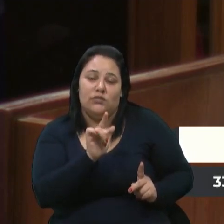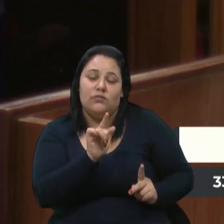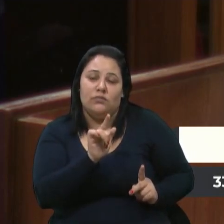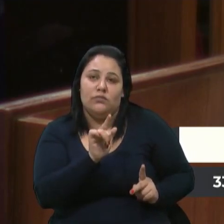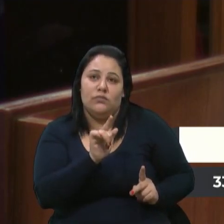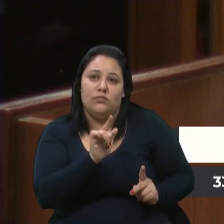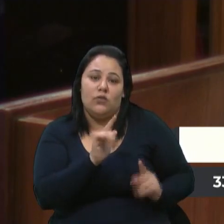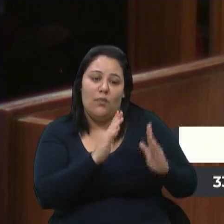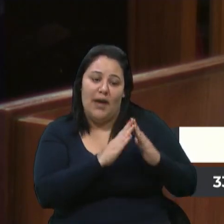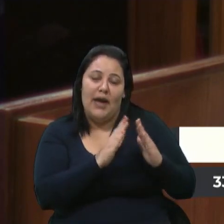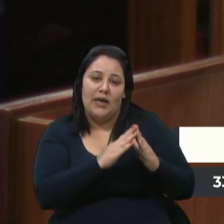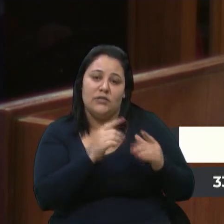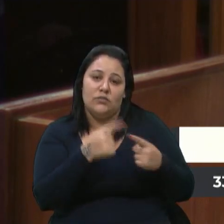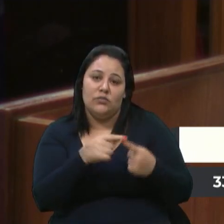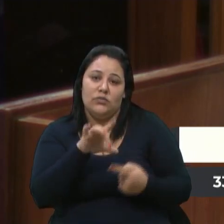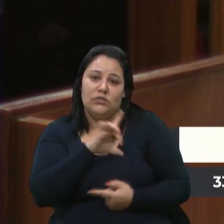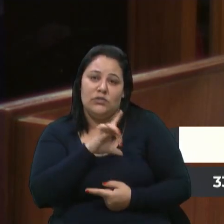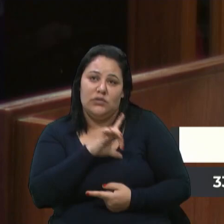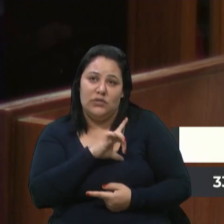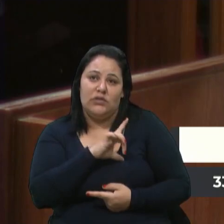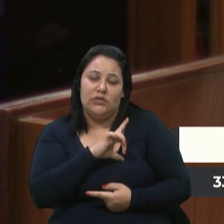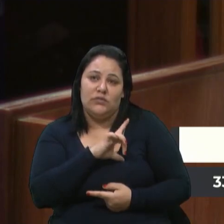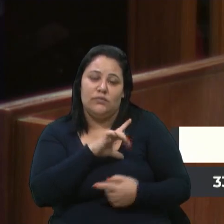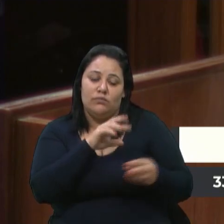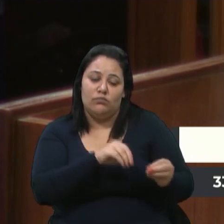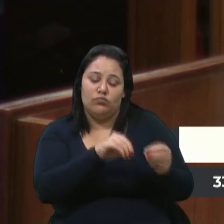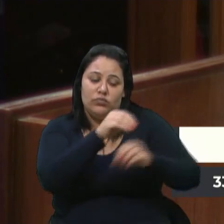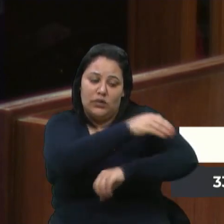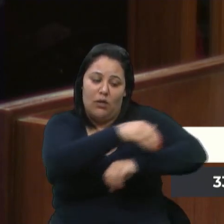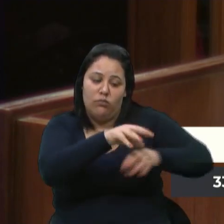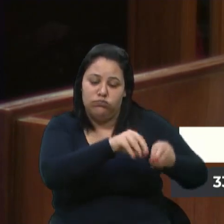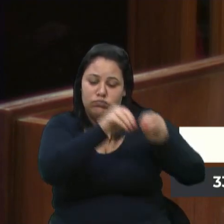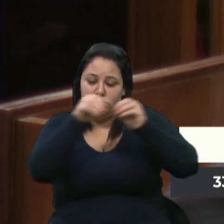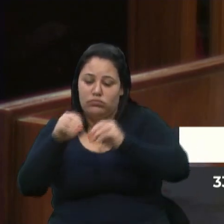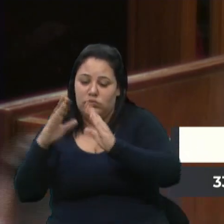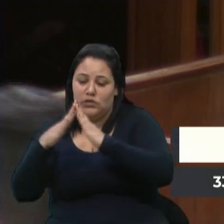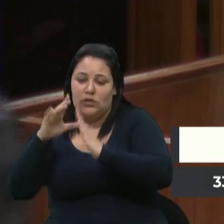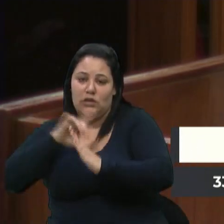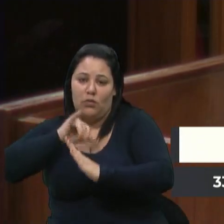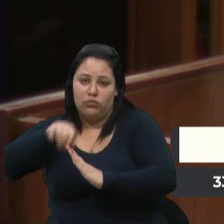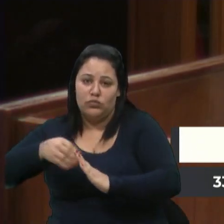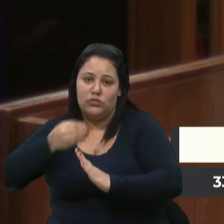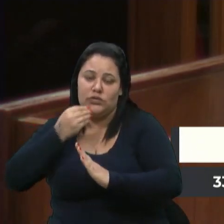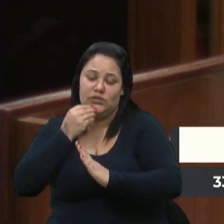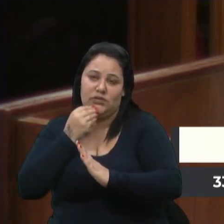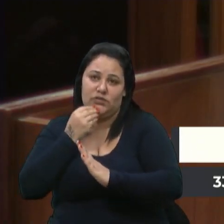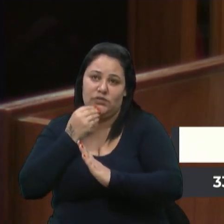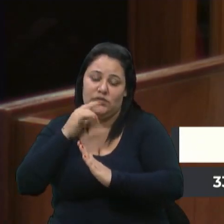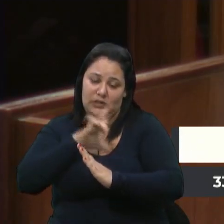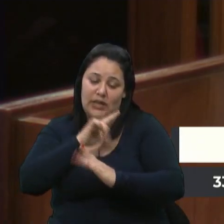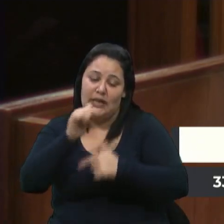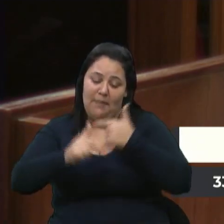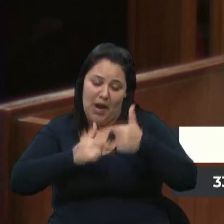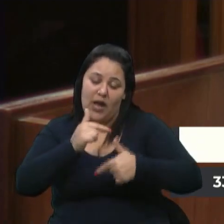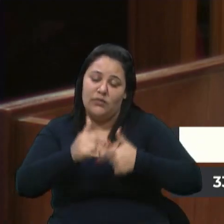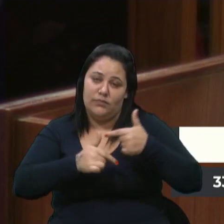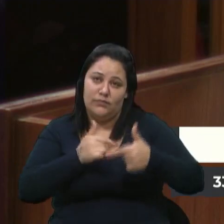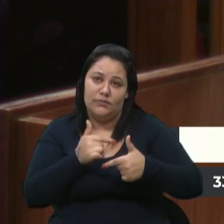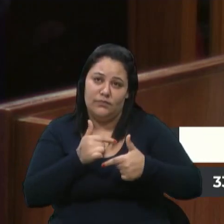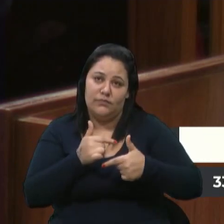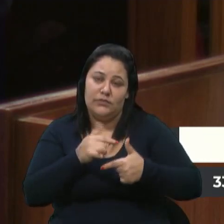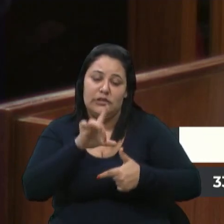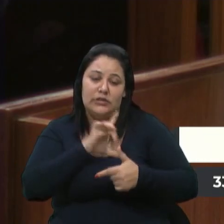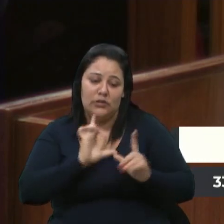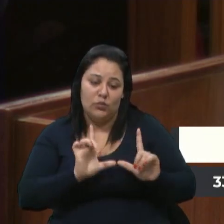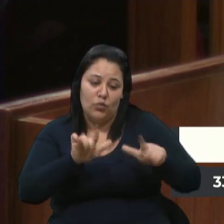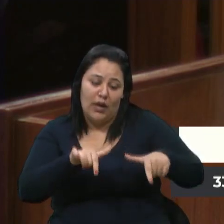tem cotas, superaram a situação de rua por uma oportunidade de ter trabalho, né, e ter um